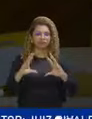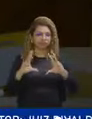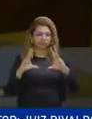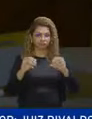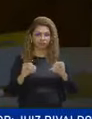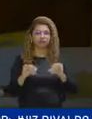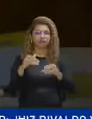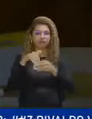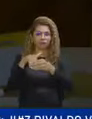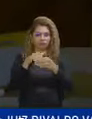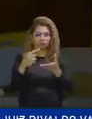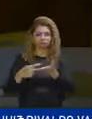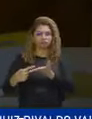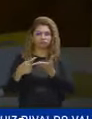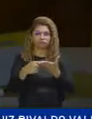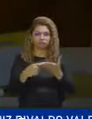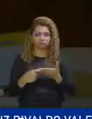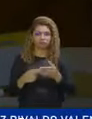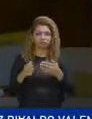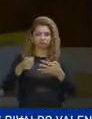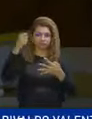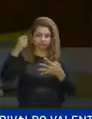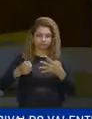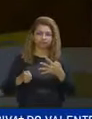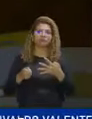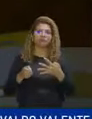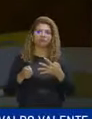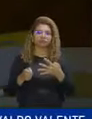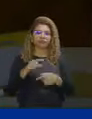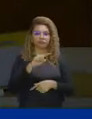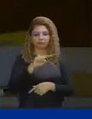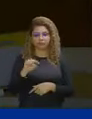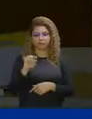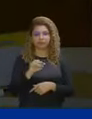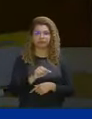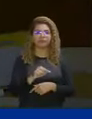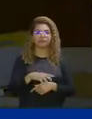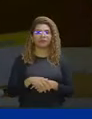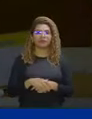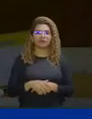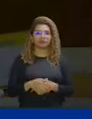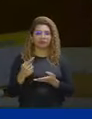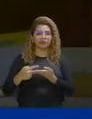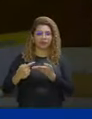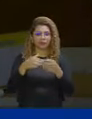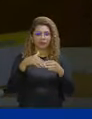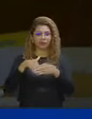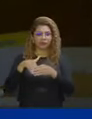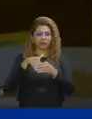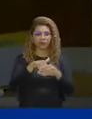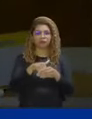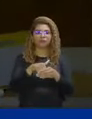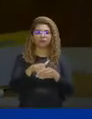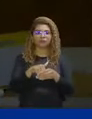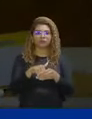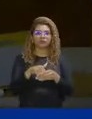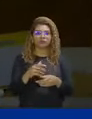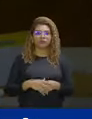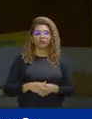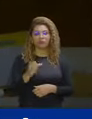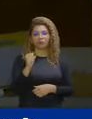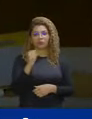recurso e no mérito, negou-lhe provimento, termo voto proferido pelo juiz relator. Acórdão 8454, publicado